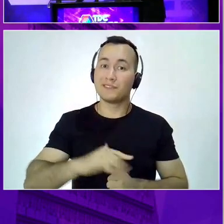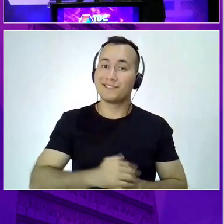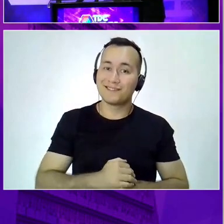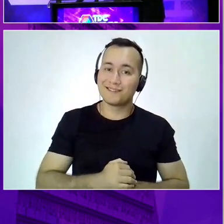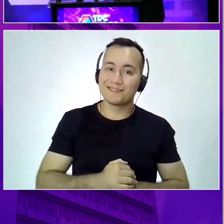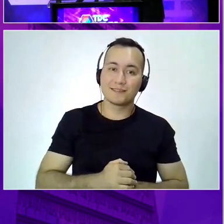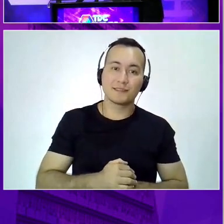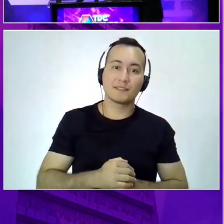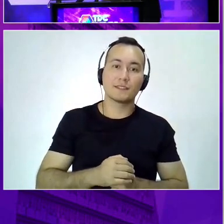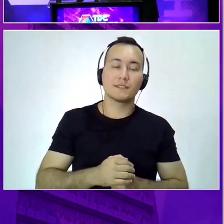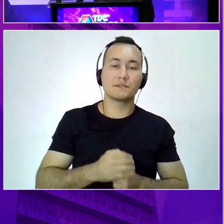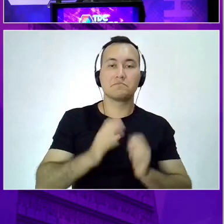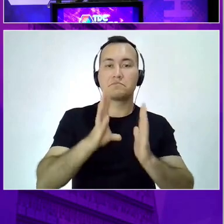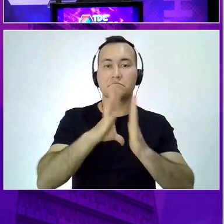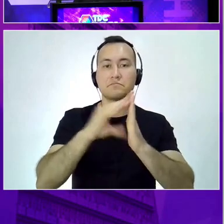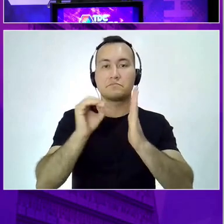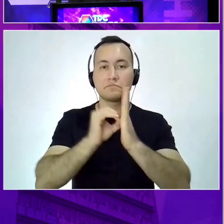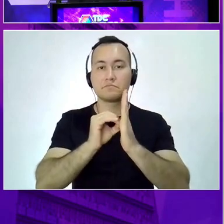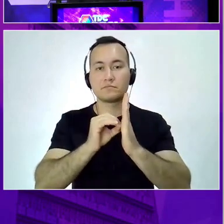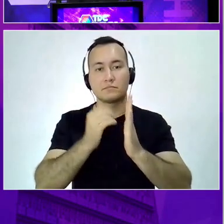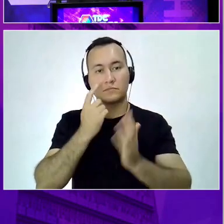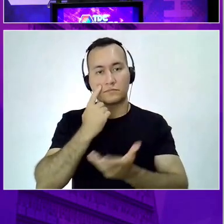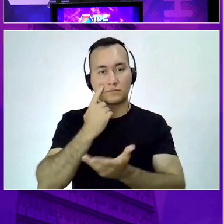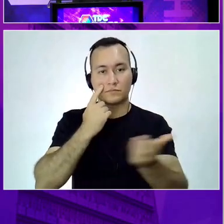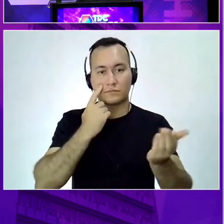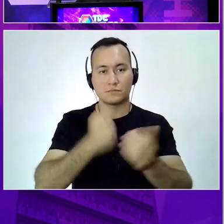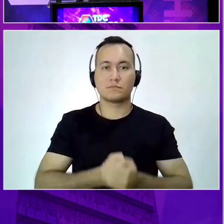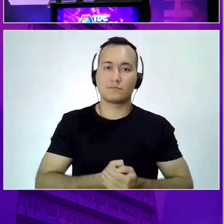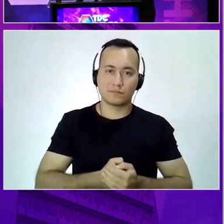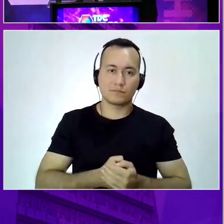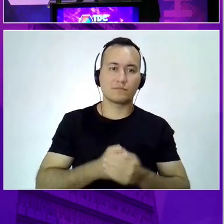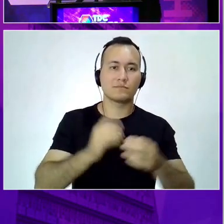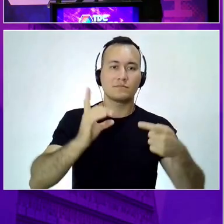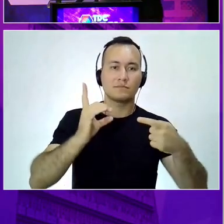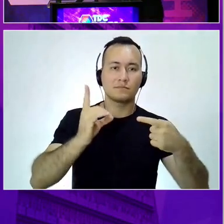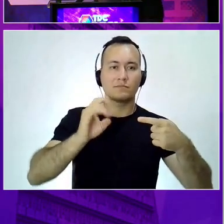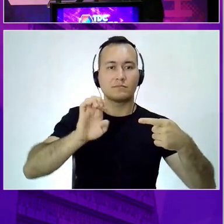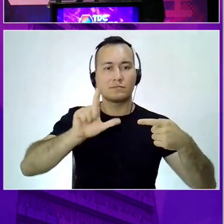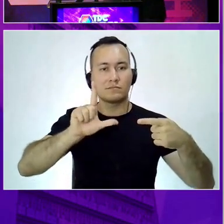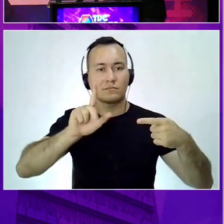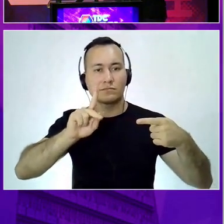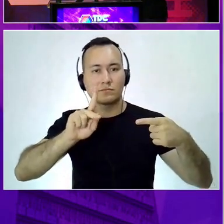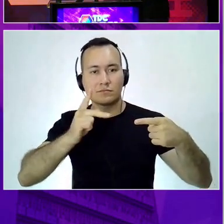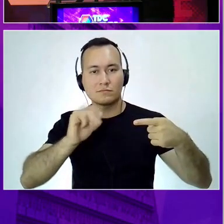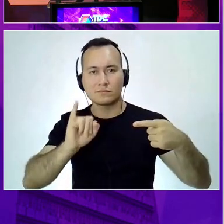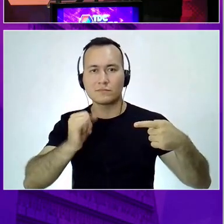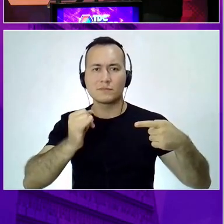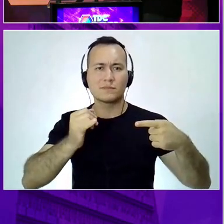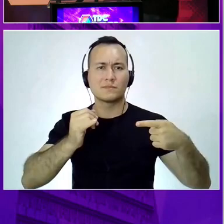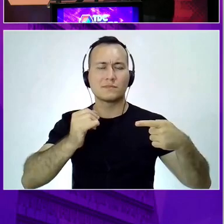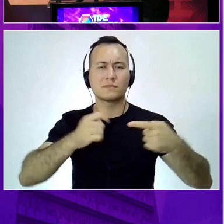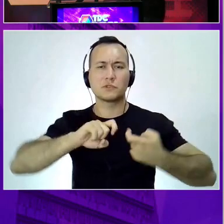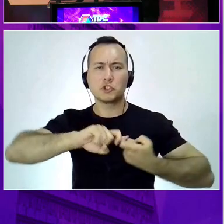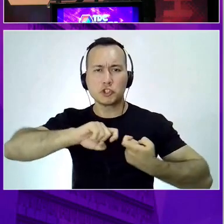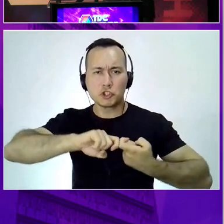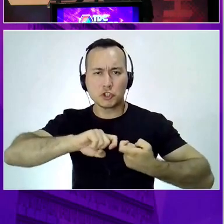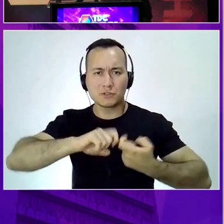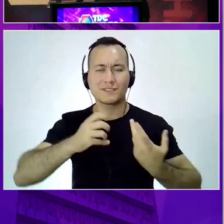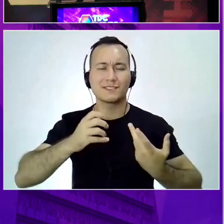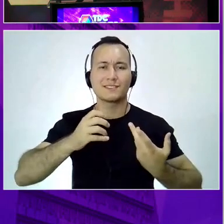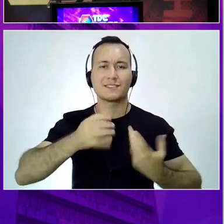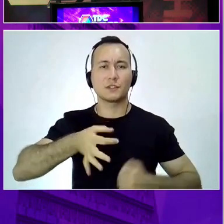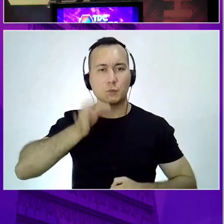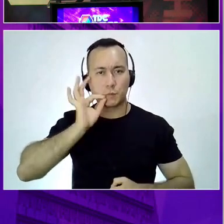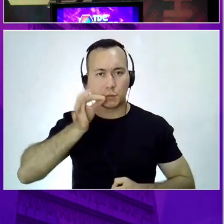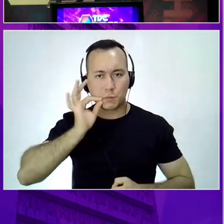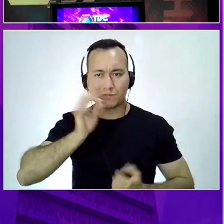Delphi, Objective-C, Java, PLSQL, Kotlin, Python, né? E o computador que eu comecei a trabalhar